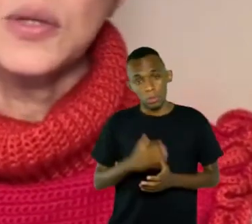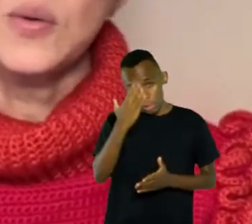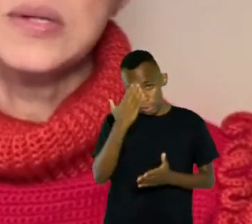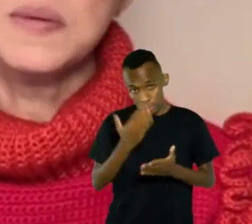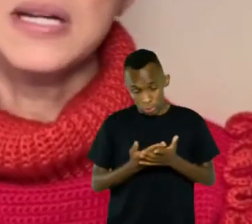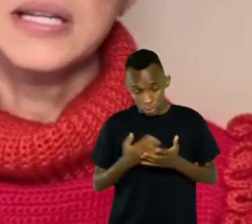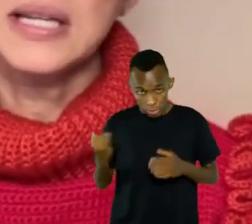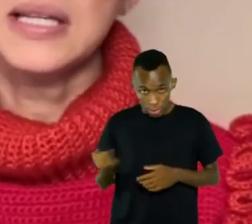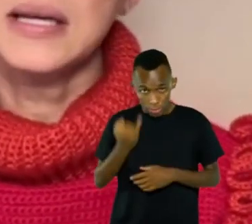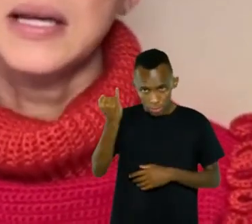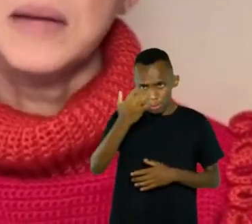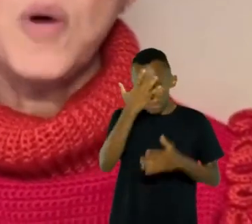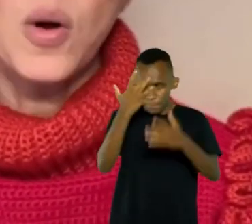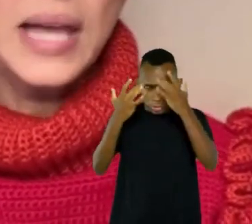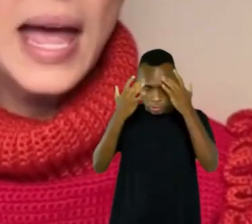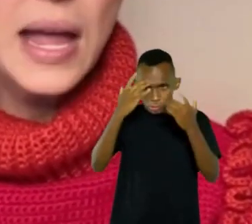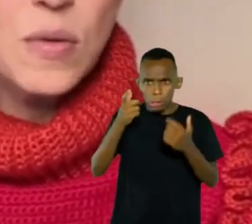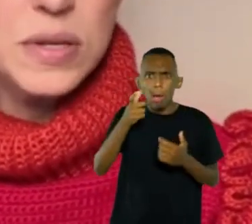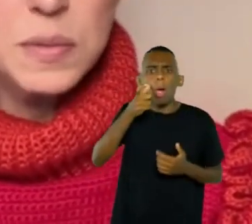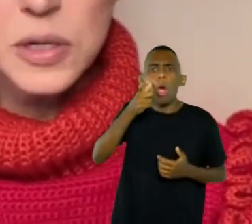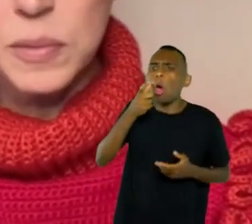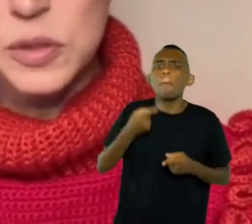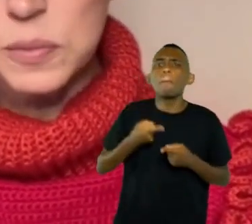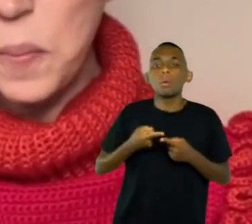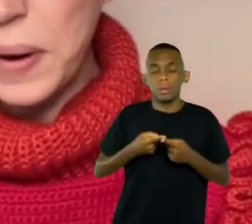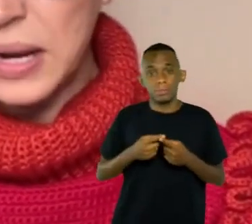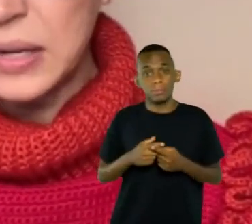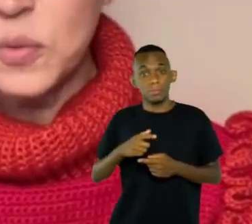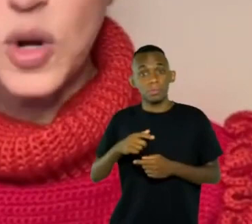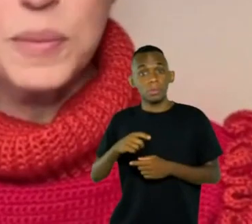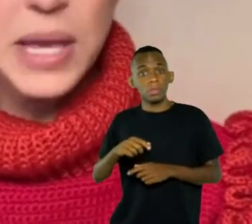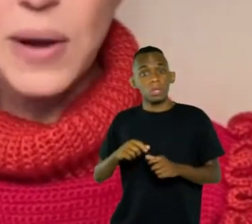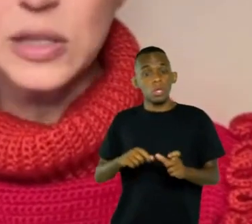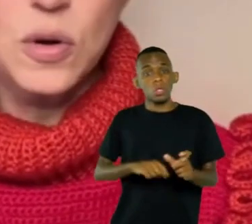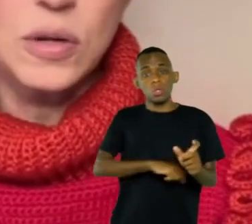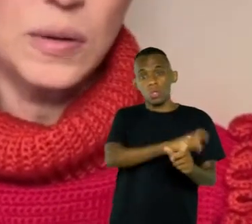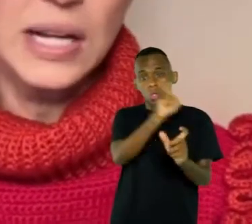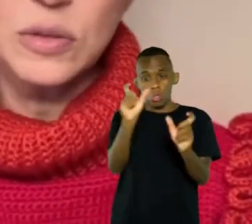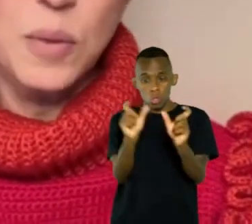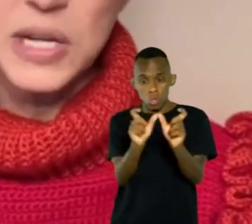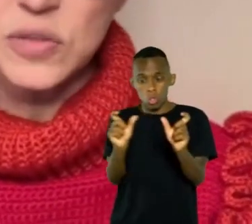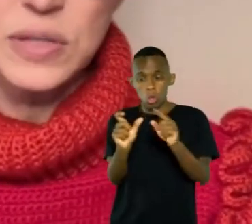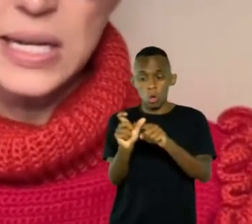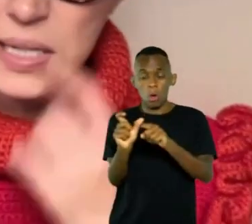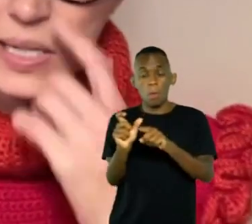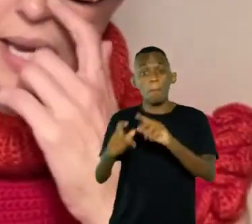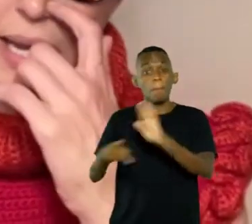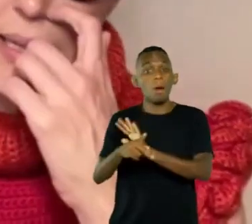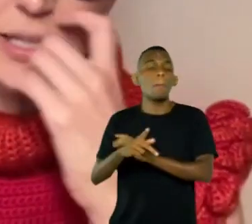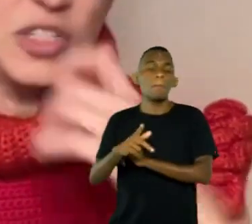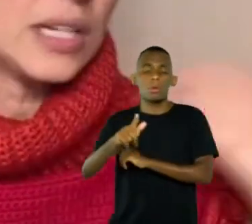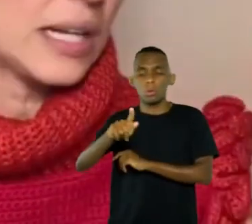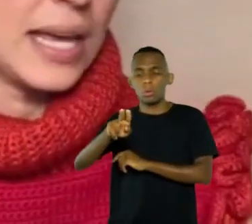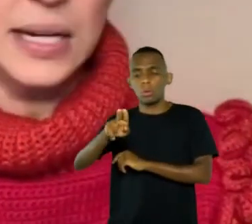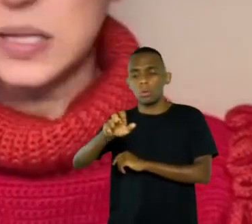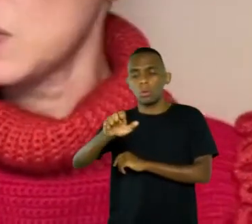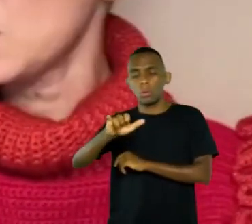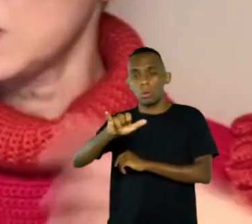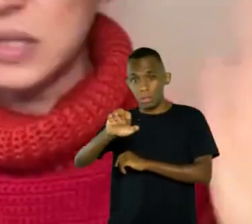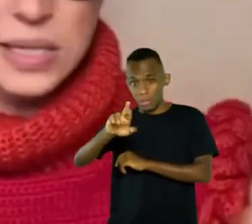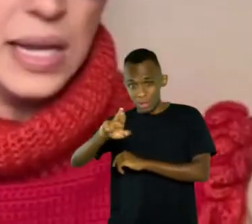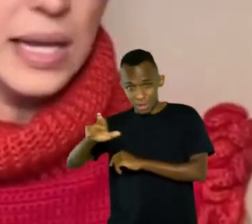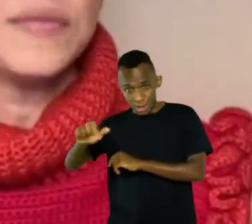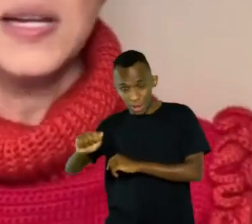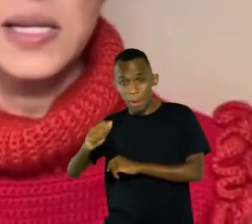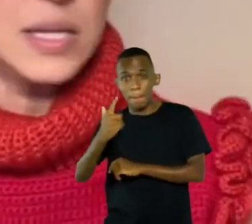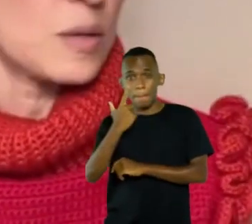fica curioso para entender. Bom, Guerra é o sobrenome do meu pai, um nome que eu adoro. Eu naturalmente virei Cris Guerra, Cristiana Guerra na